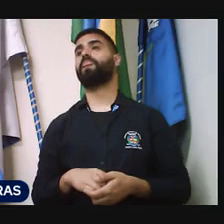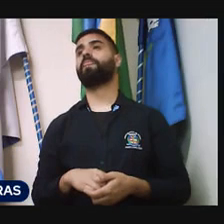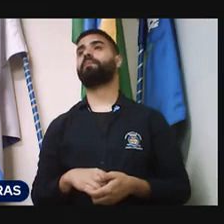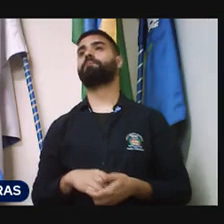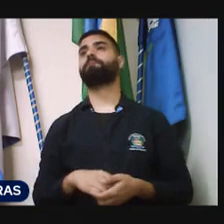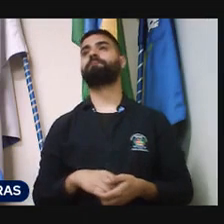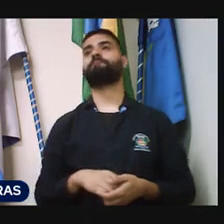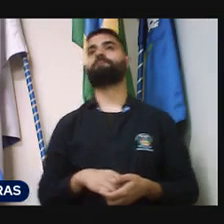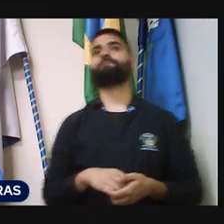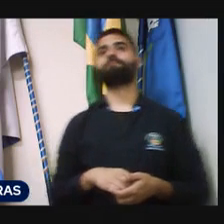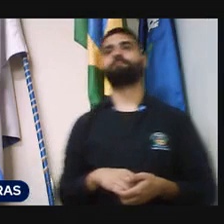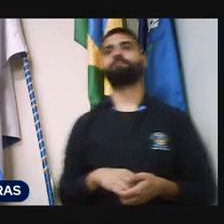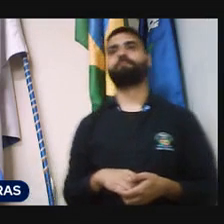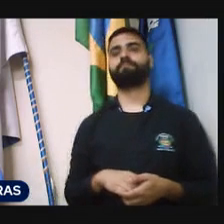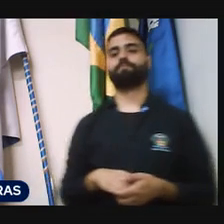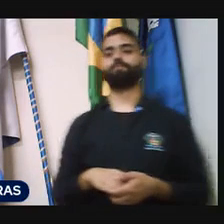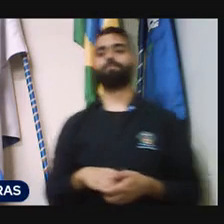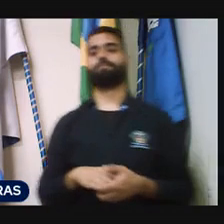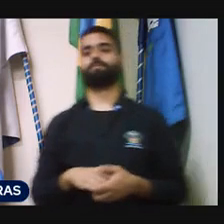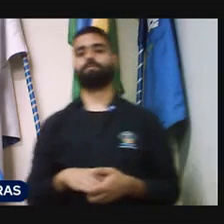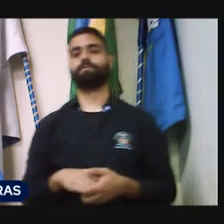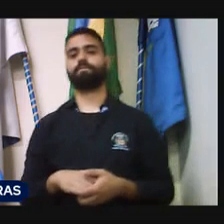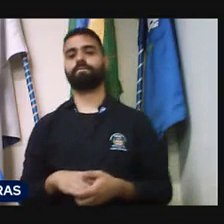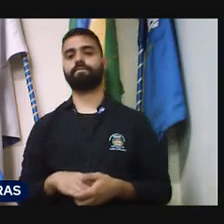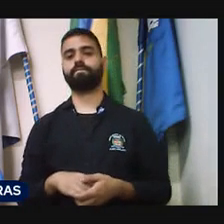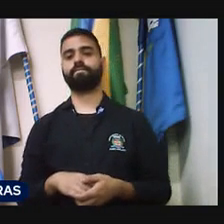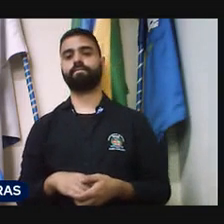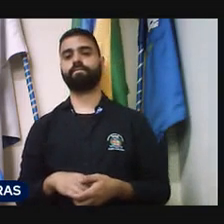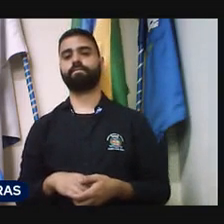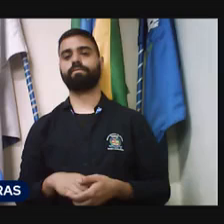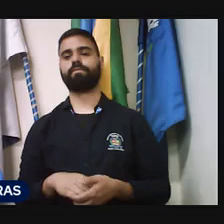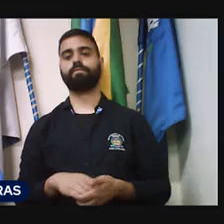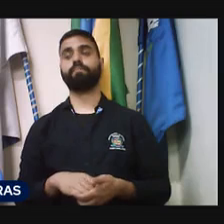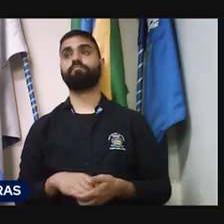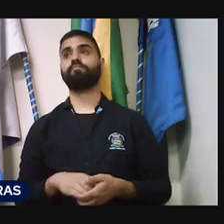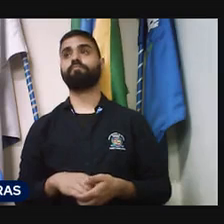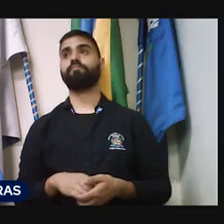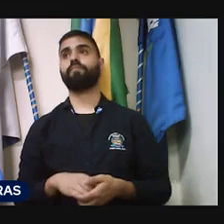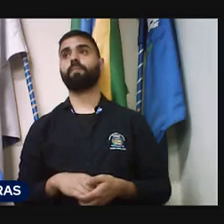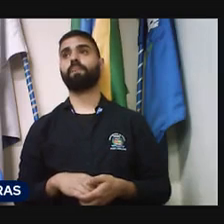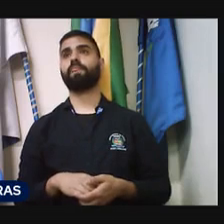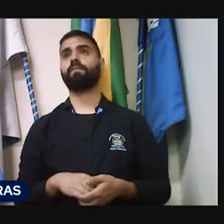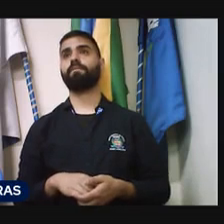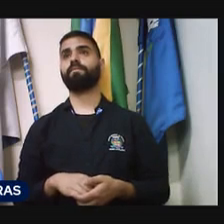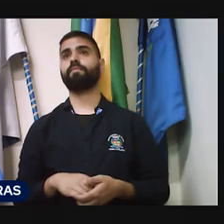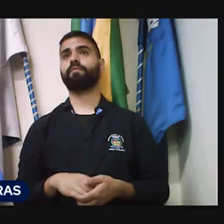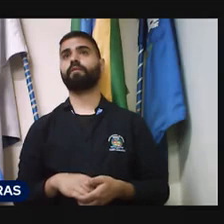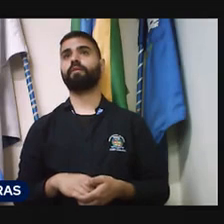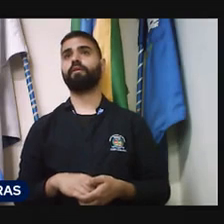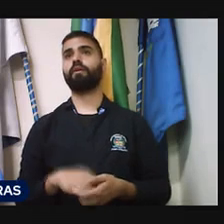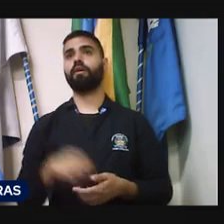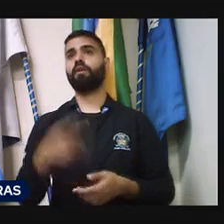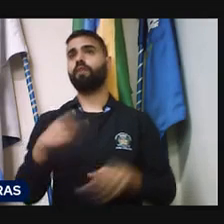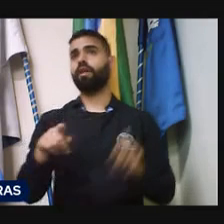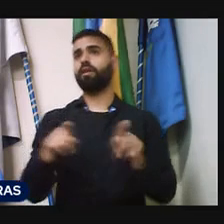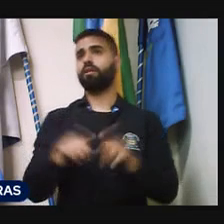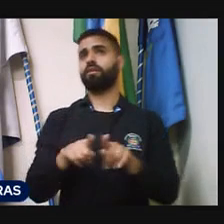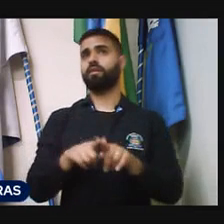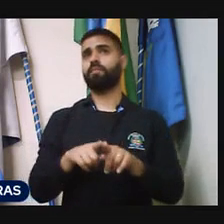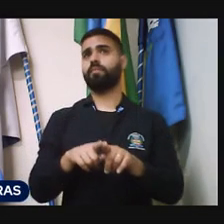são lá mas o Brasil daqui para Valença e maior parte são salvas